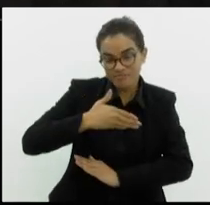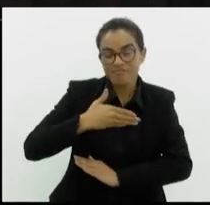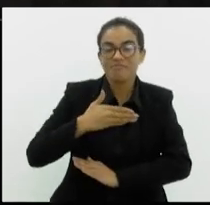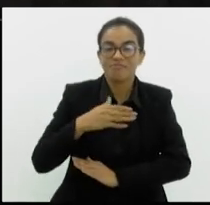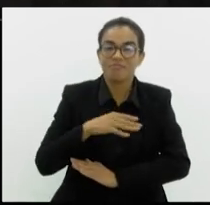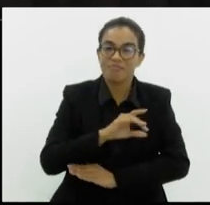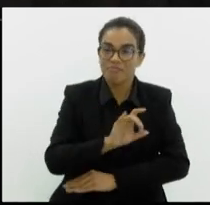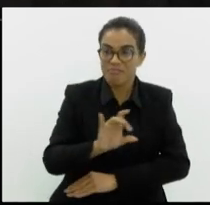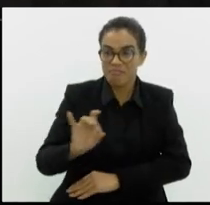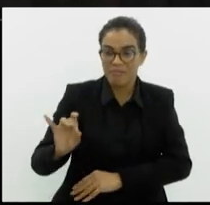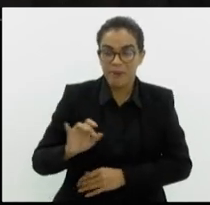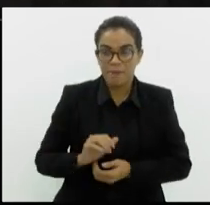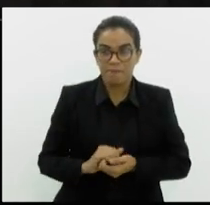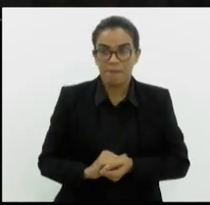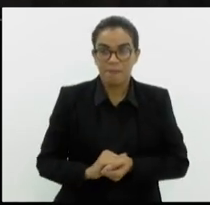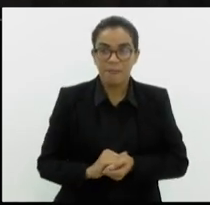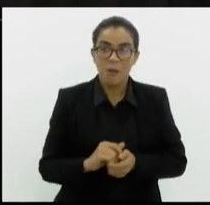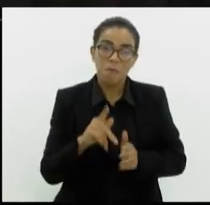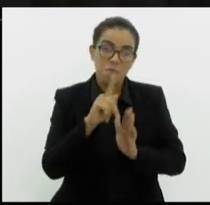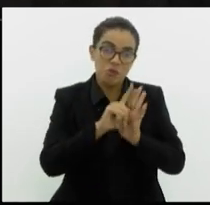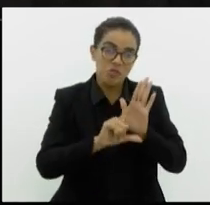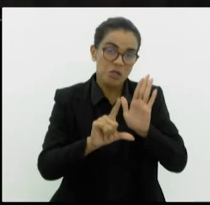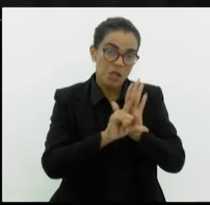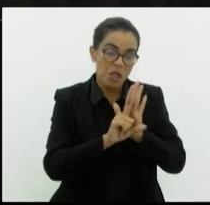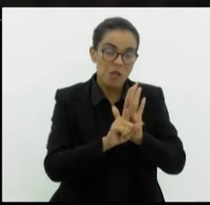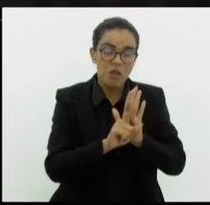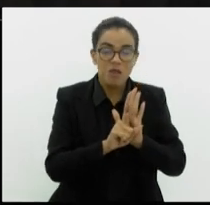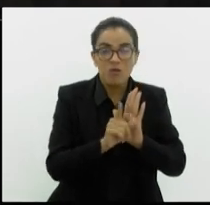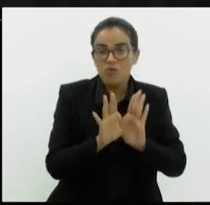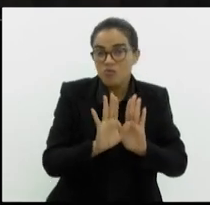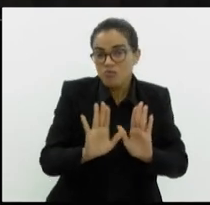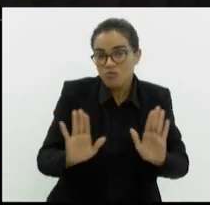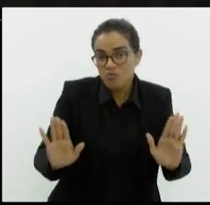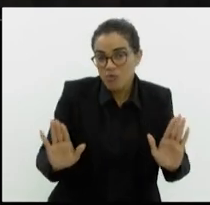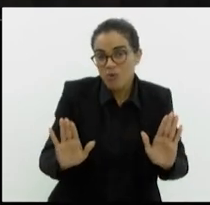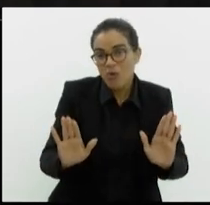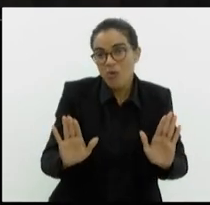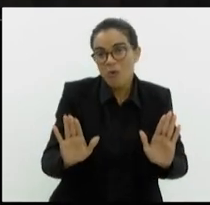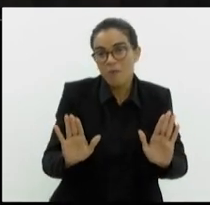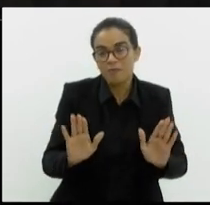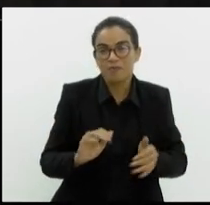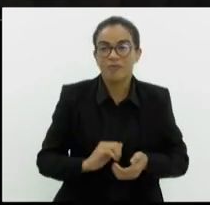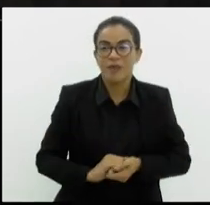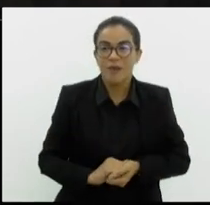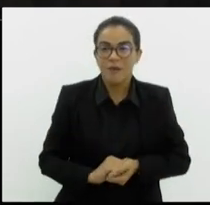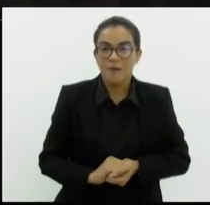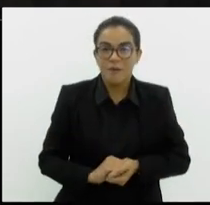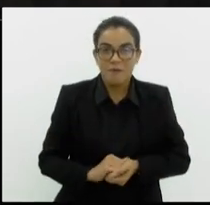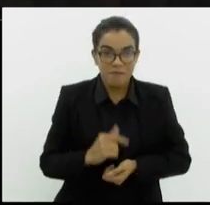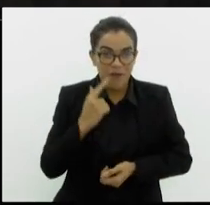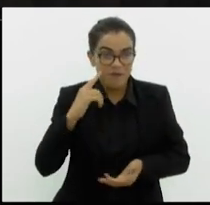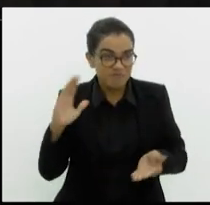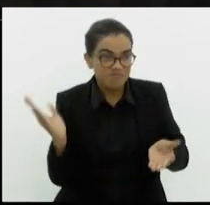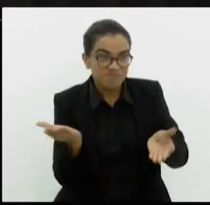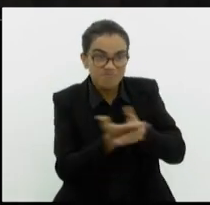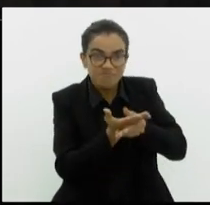a isso, o projeto não vem à pauta, o Executivo não se mobiliza. Agora, vai à